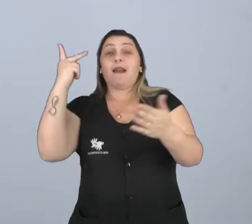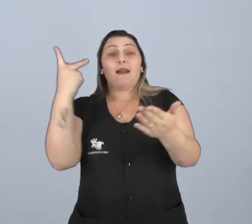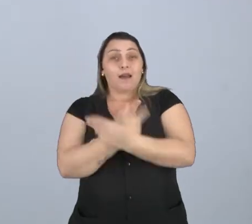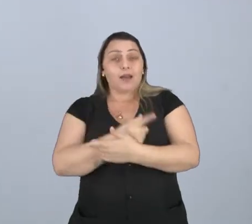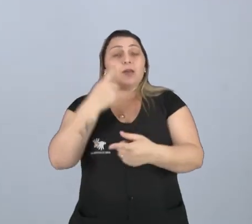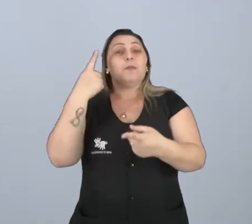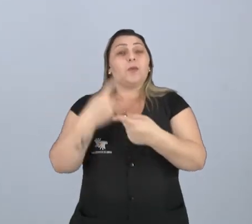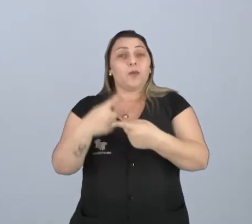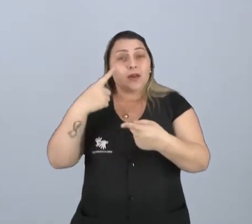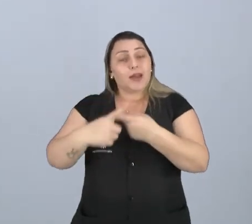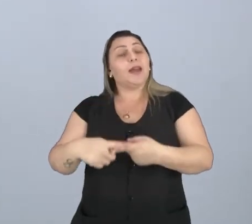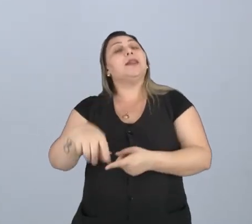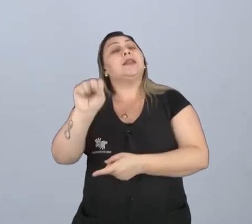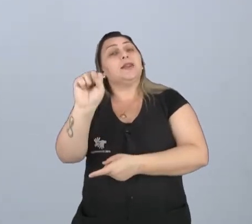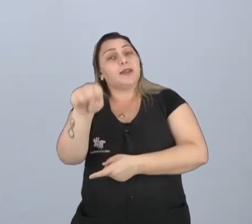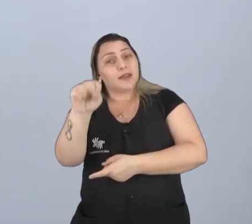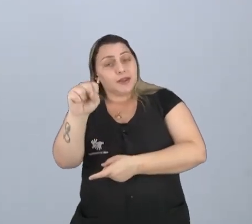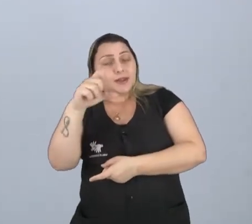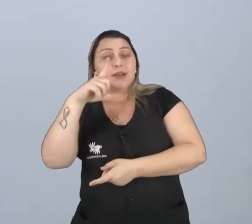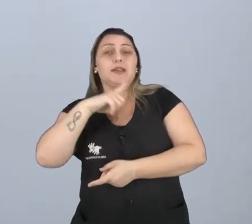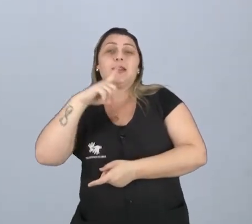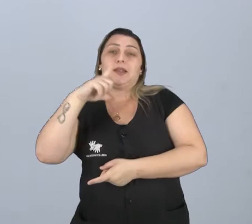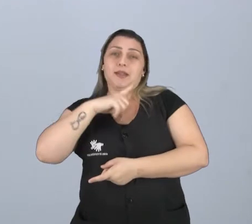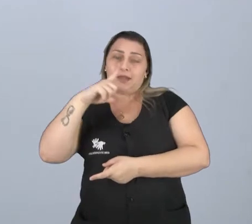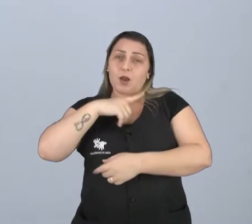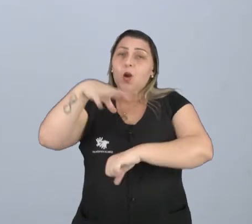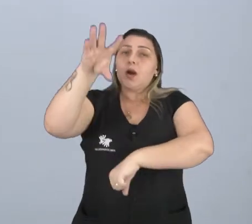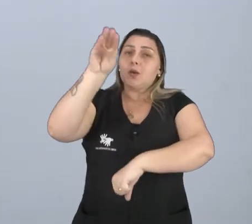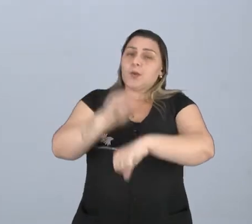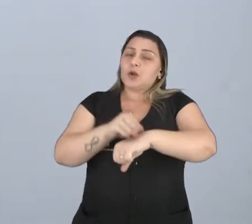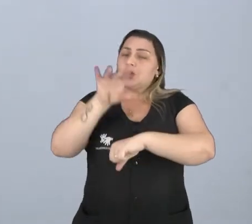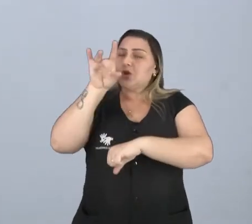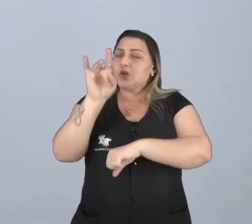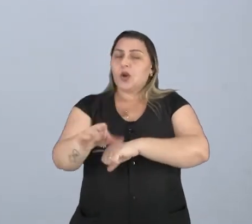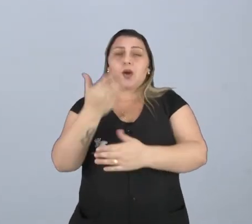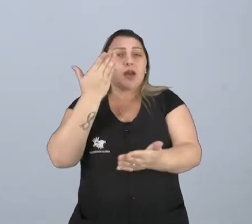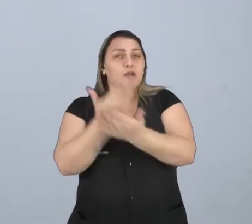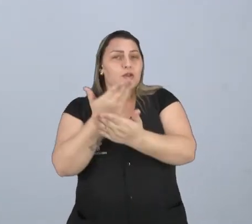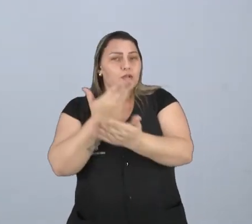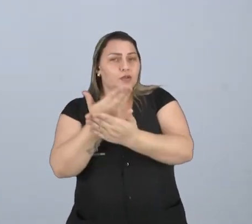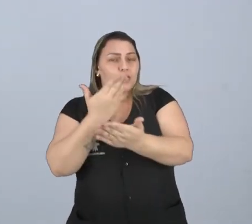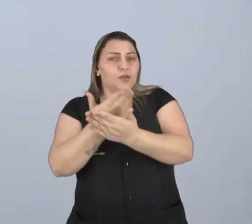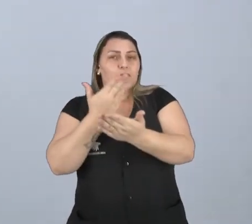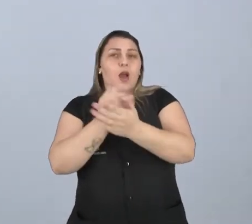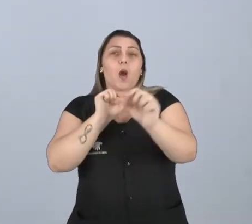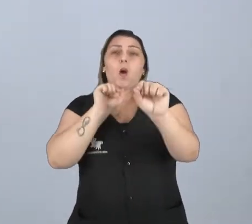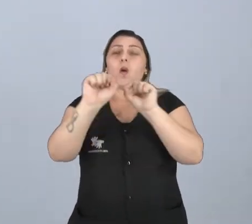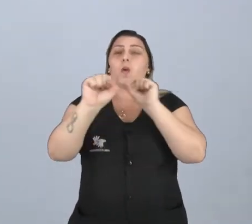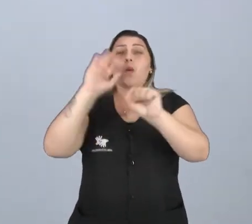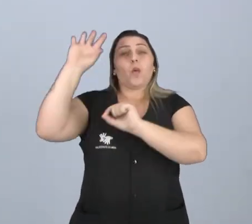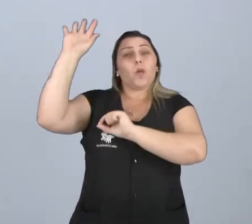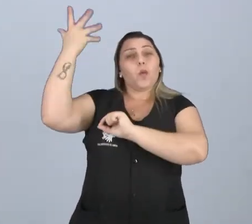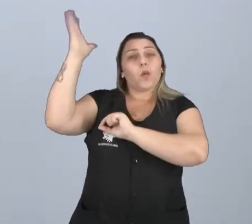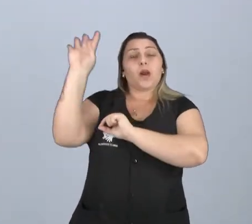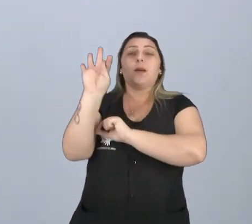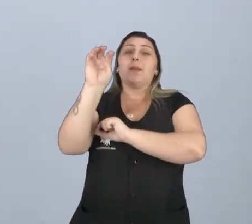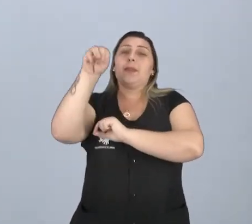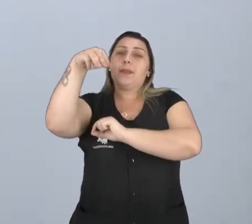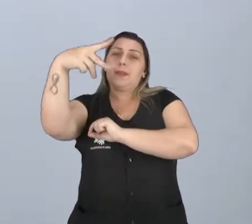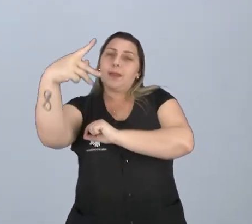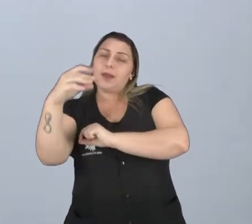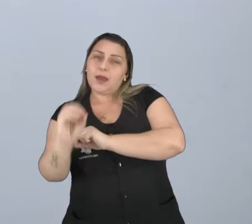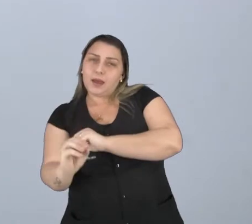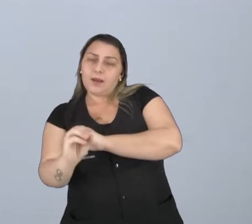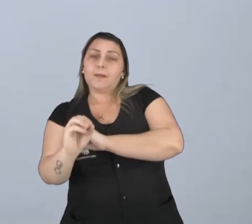porque sim, existe uma ciência, né, uma área do conhecimento que se dedica somente a estudar, né, o que interfere no clima e o que interfere no